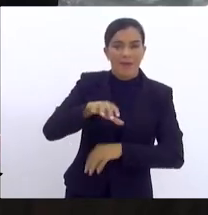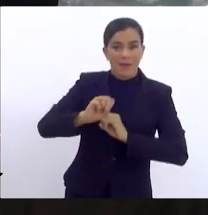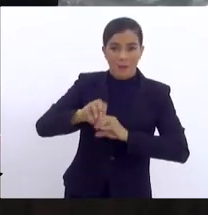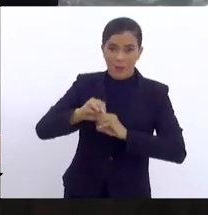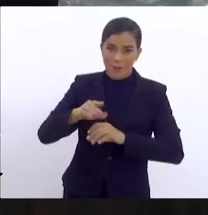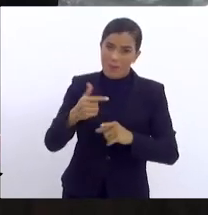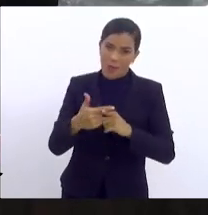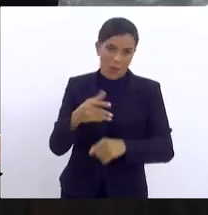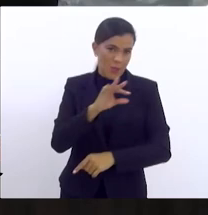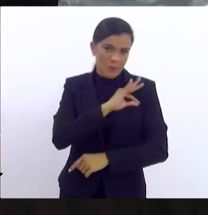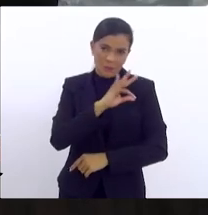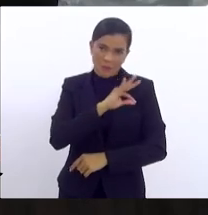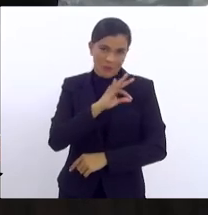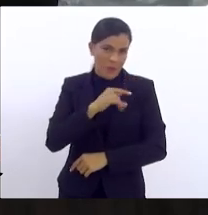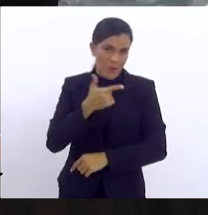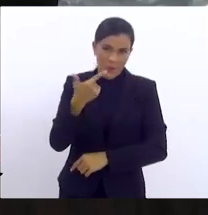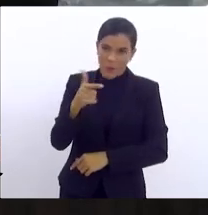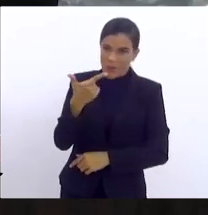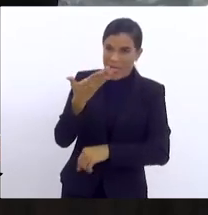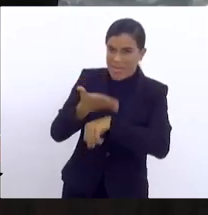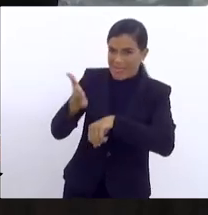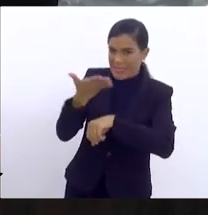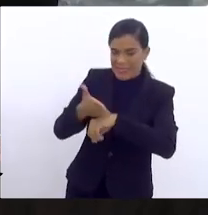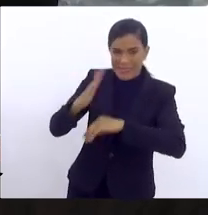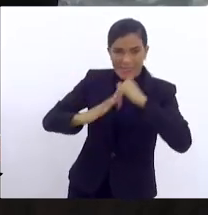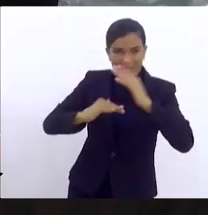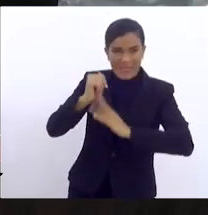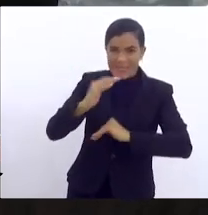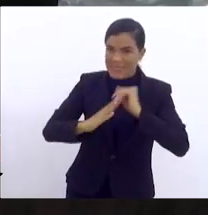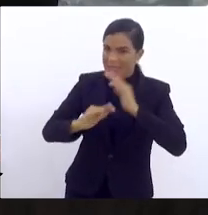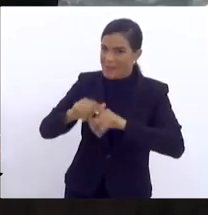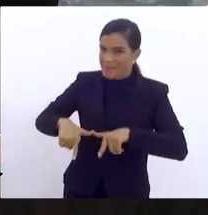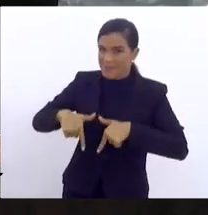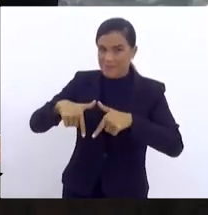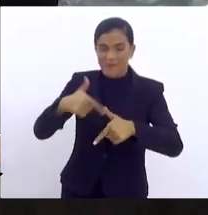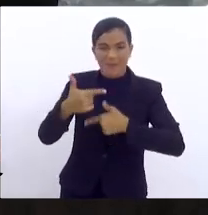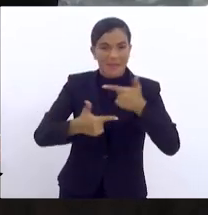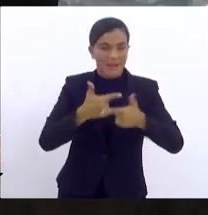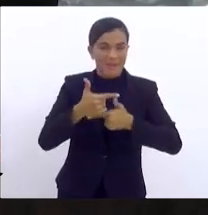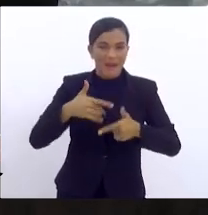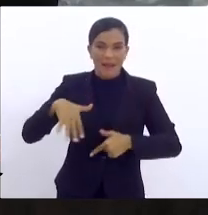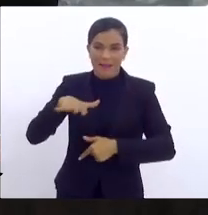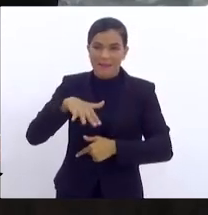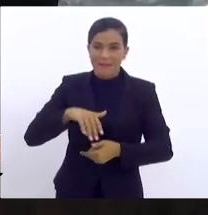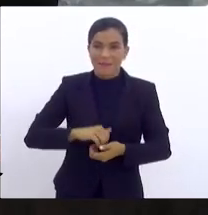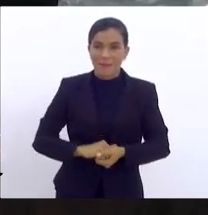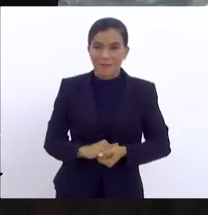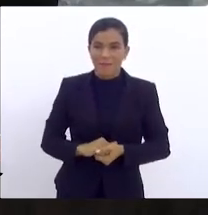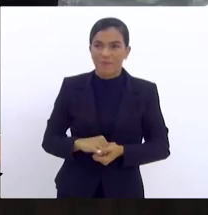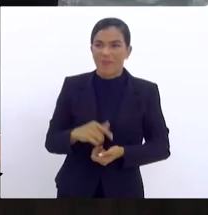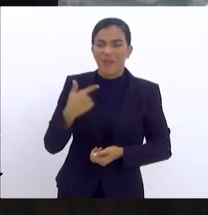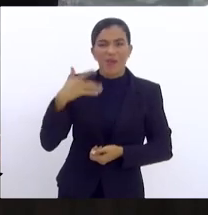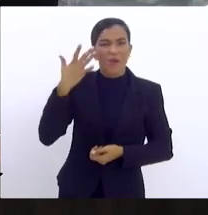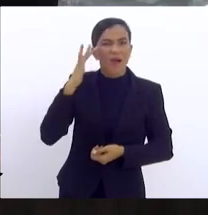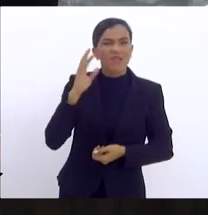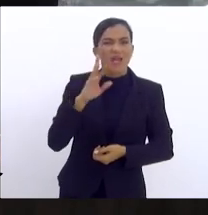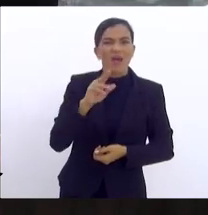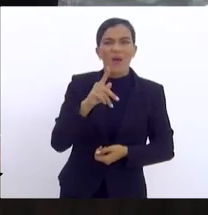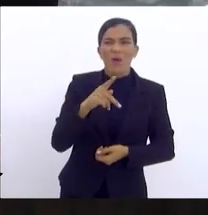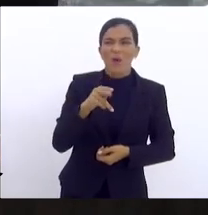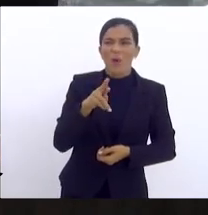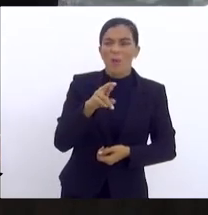preparados para isso não sei se tenham os policiais têm até que eu me lembro na época do passado quero para o Proerd